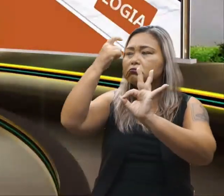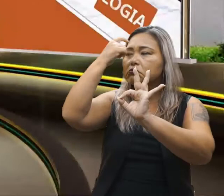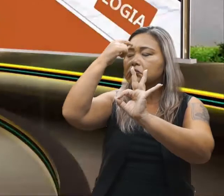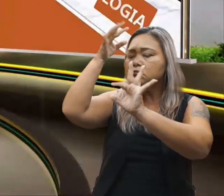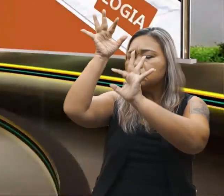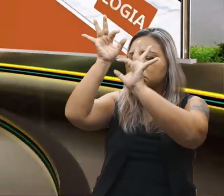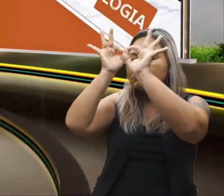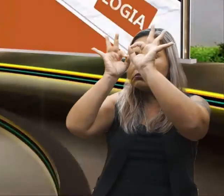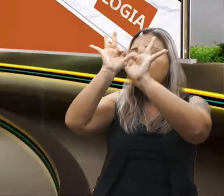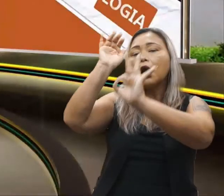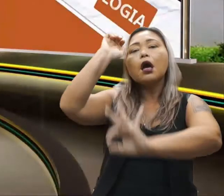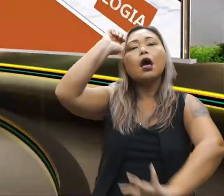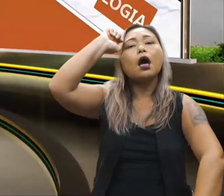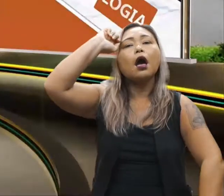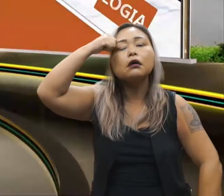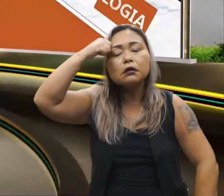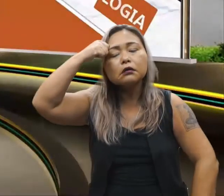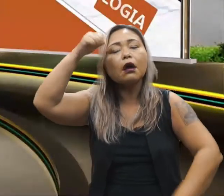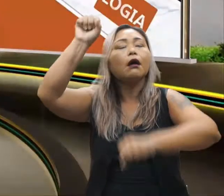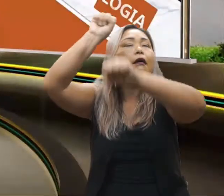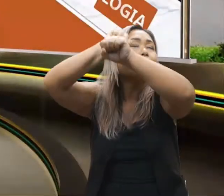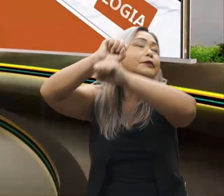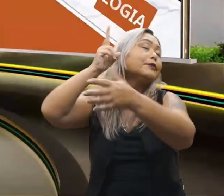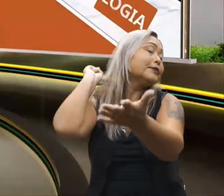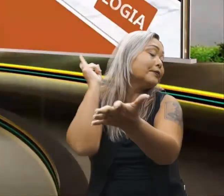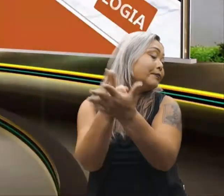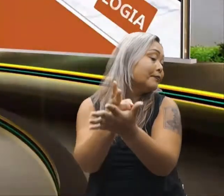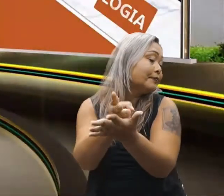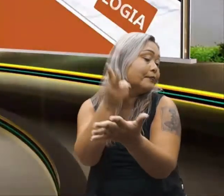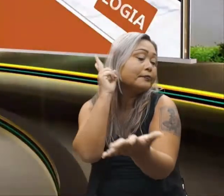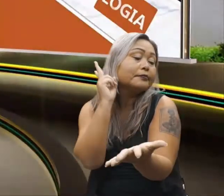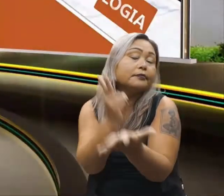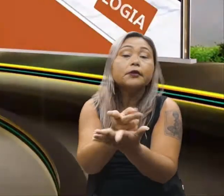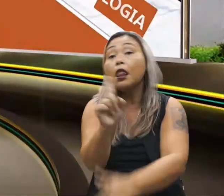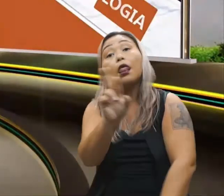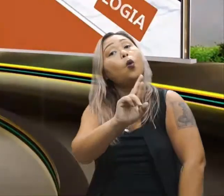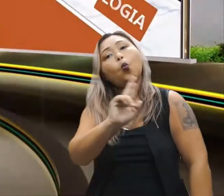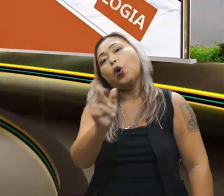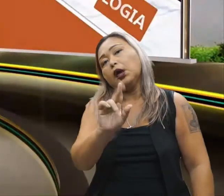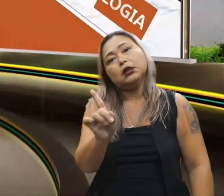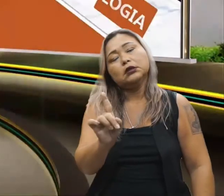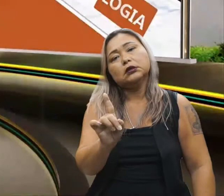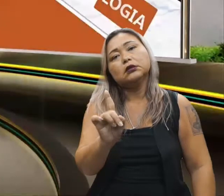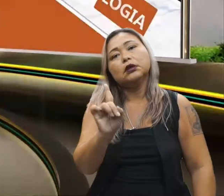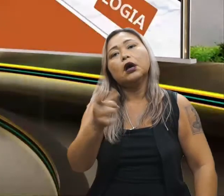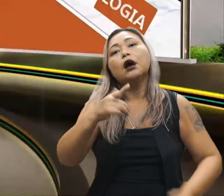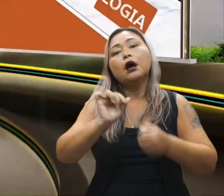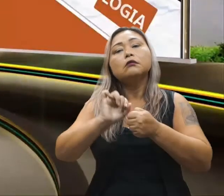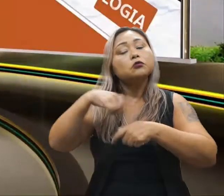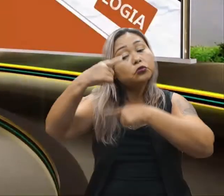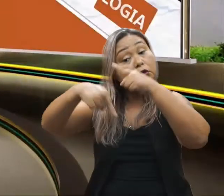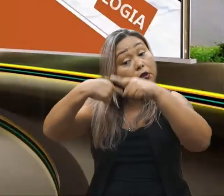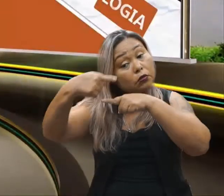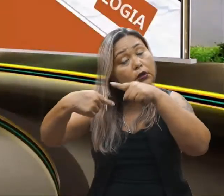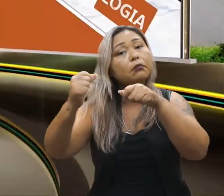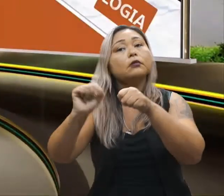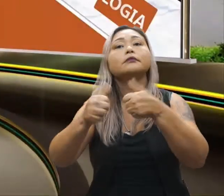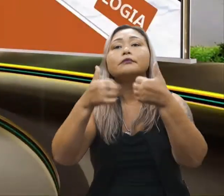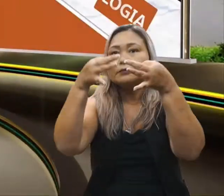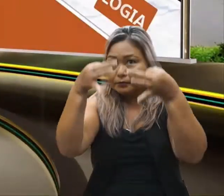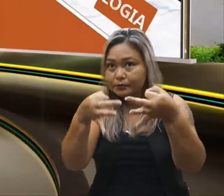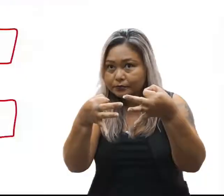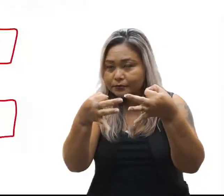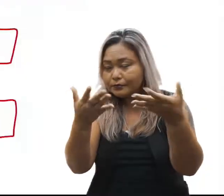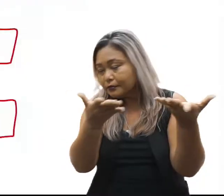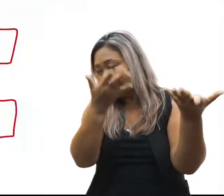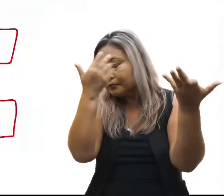o negro é escravo e sempre foi. Não era assim, gente. Isso surgiu muito tempo depois, tá certo? Vamos voltar aqui